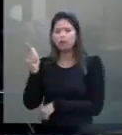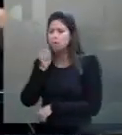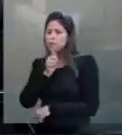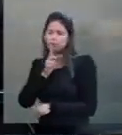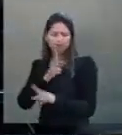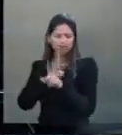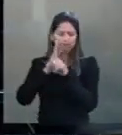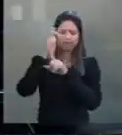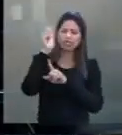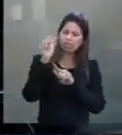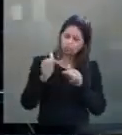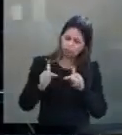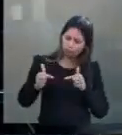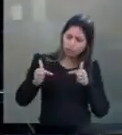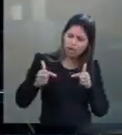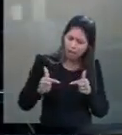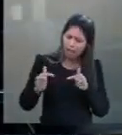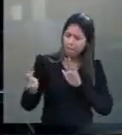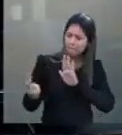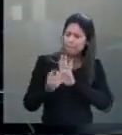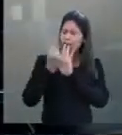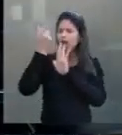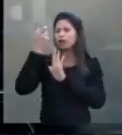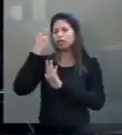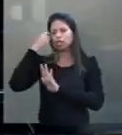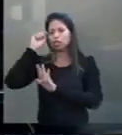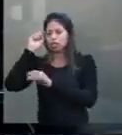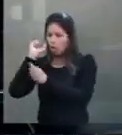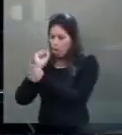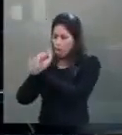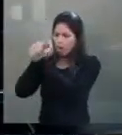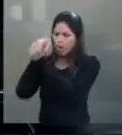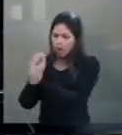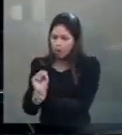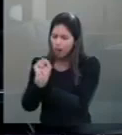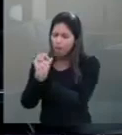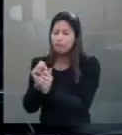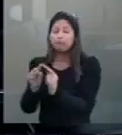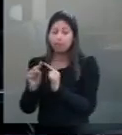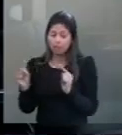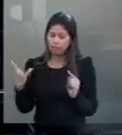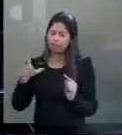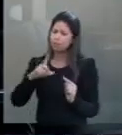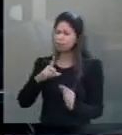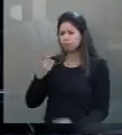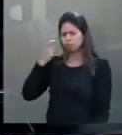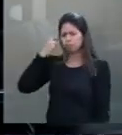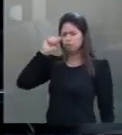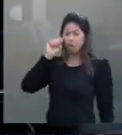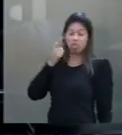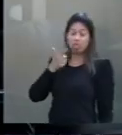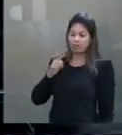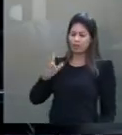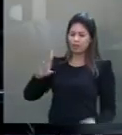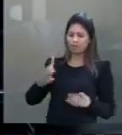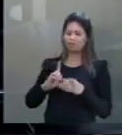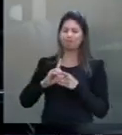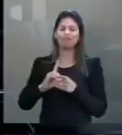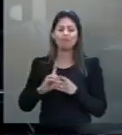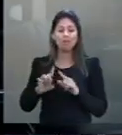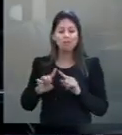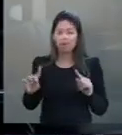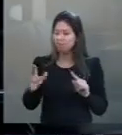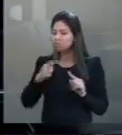vencer as marcas da escravidão. Com o racismo e discriminação não existe democracia.